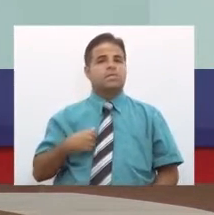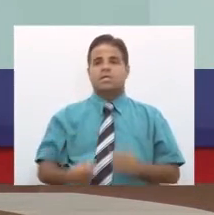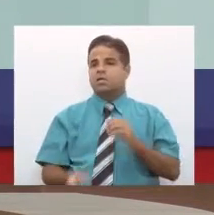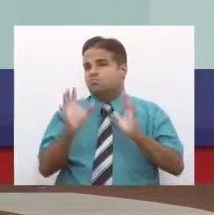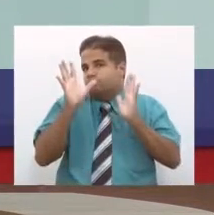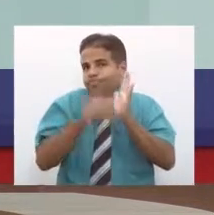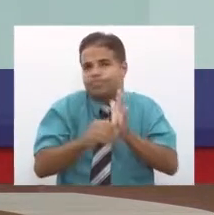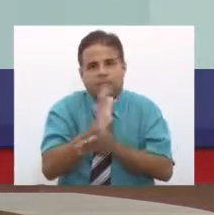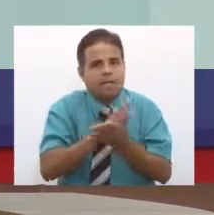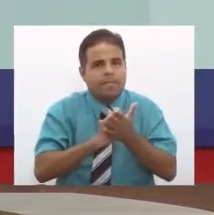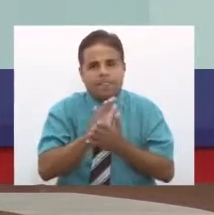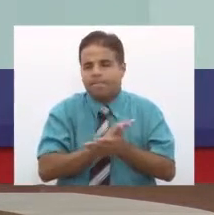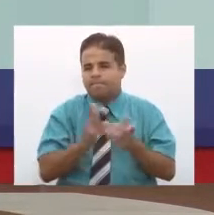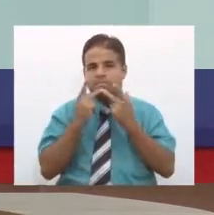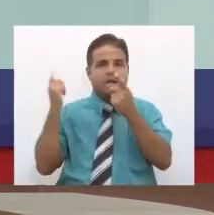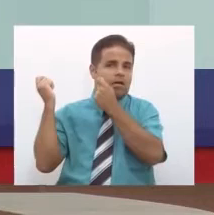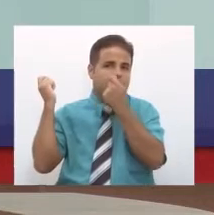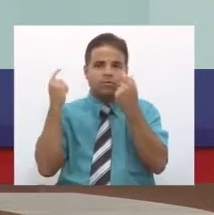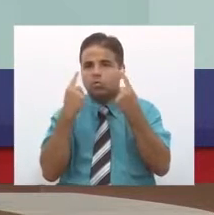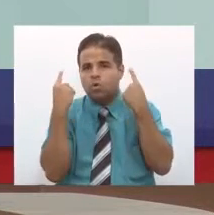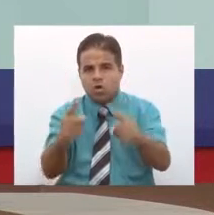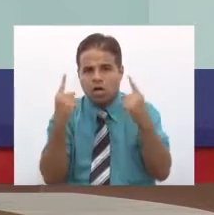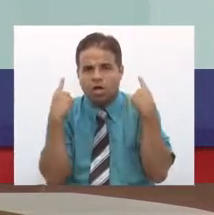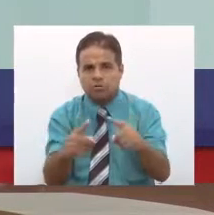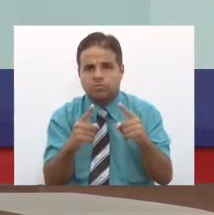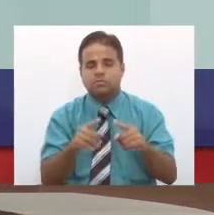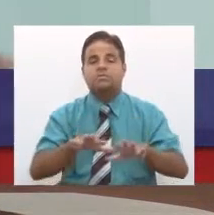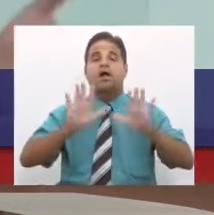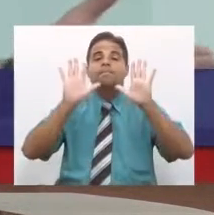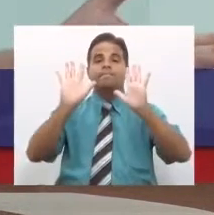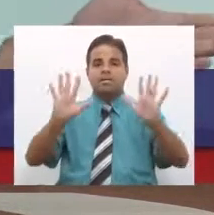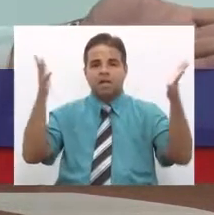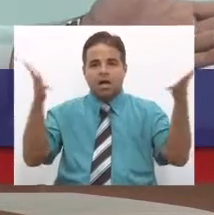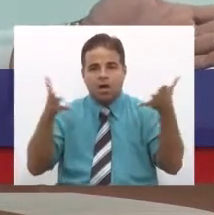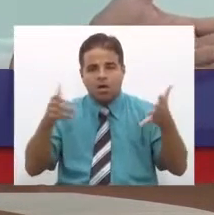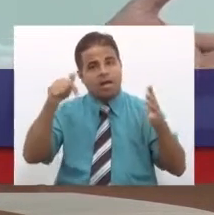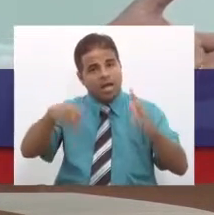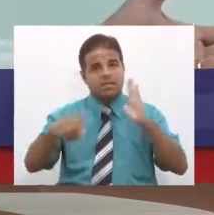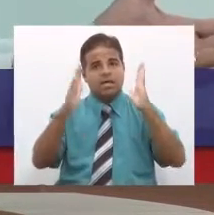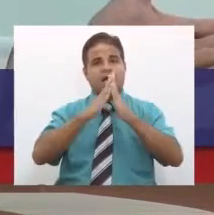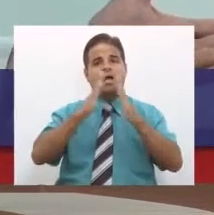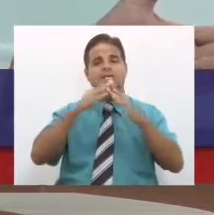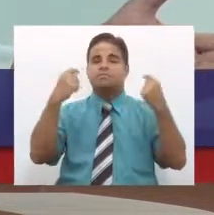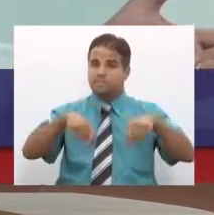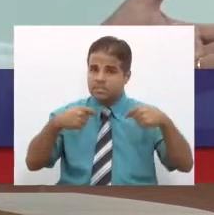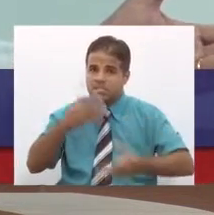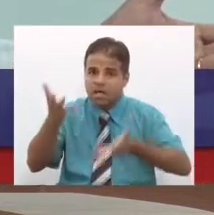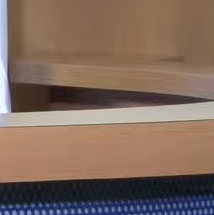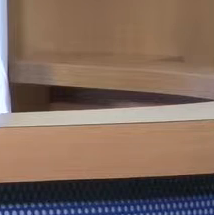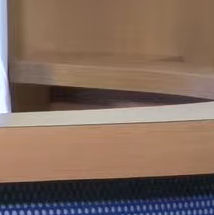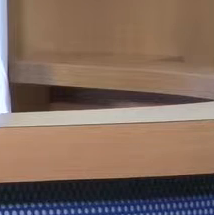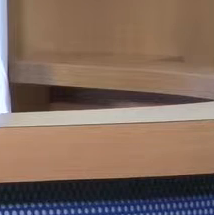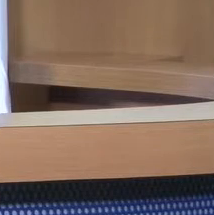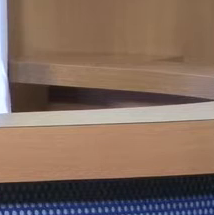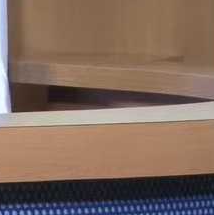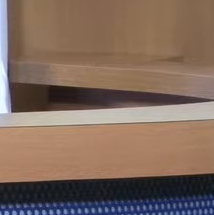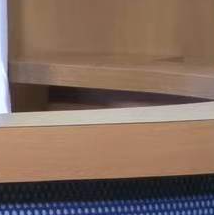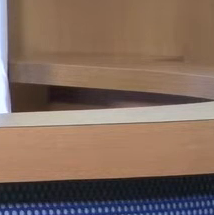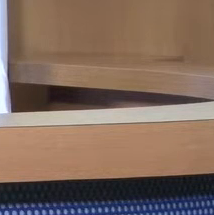furto a falar sobre os assuntos. Agora, esta casa tem que ser tratada com mais respeito.